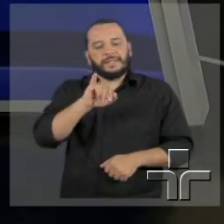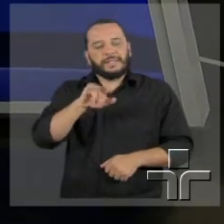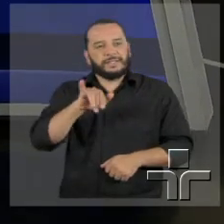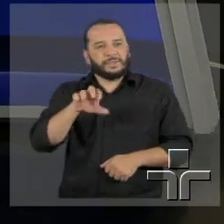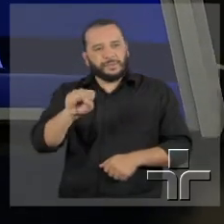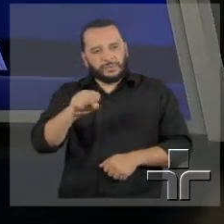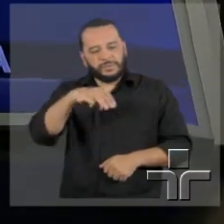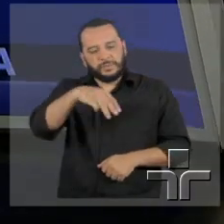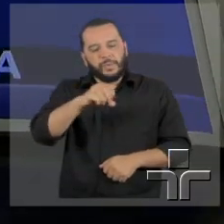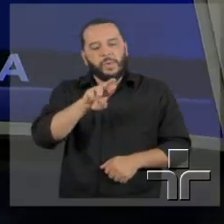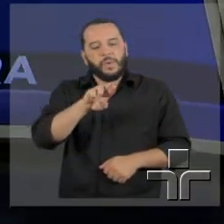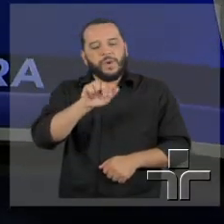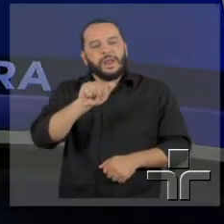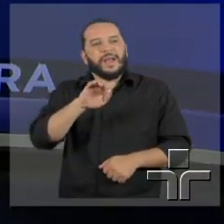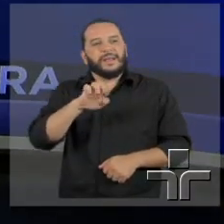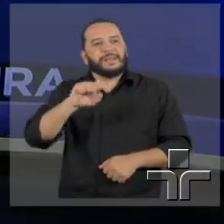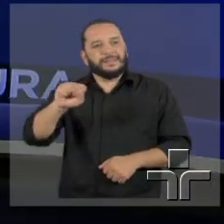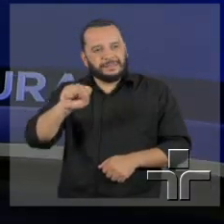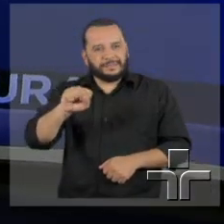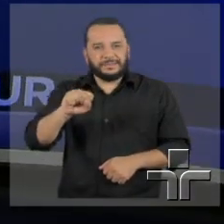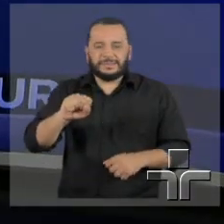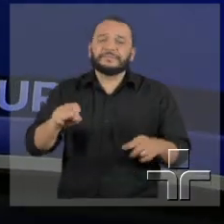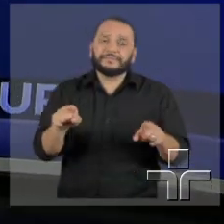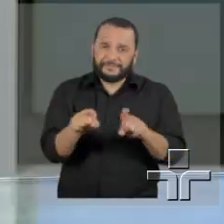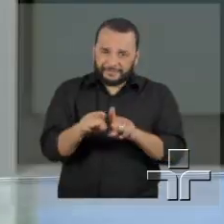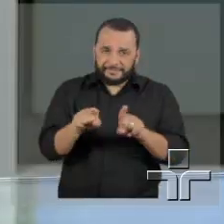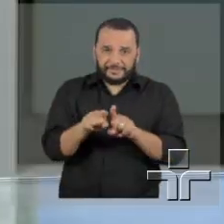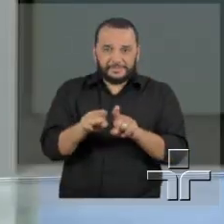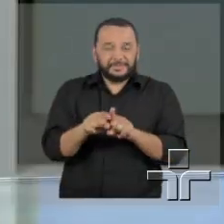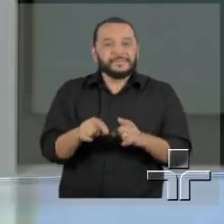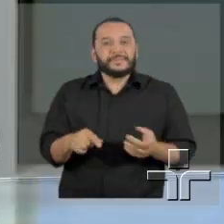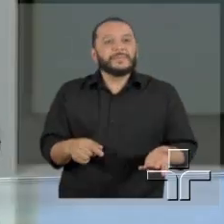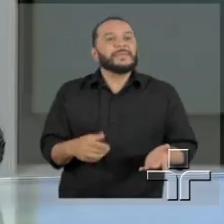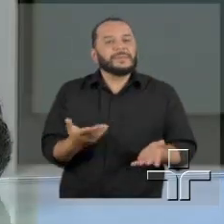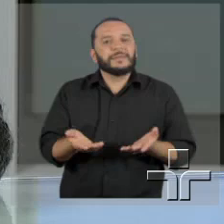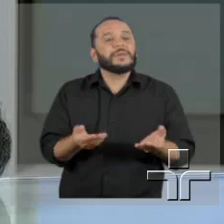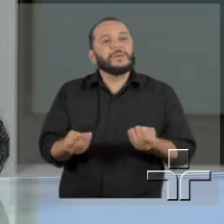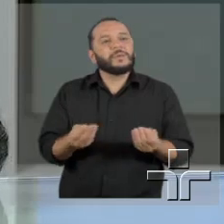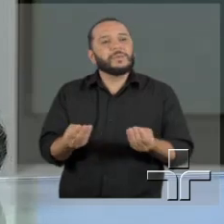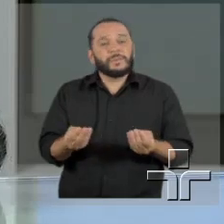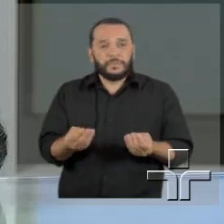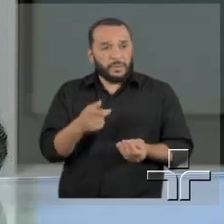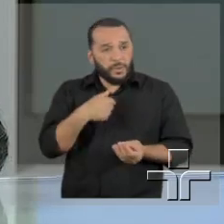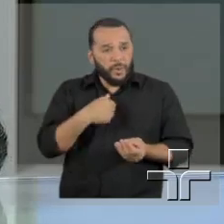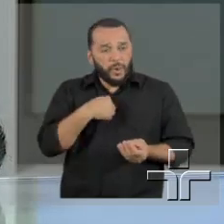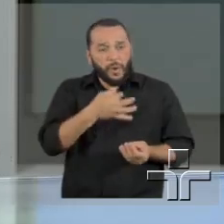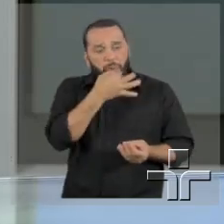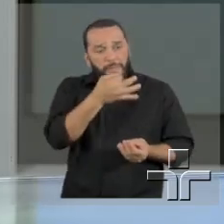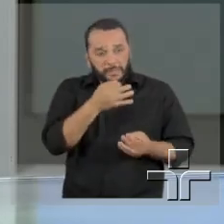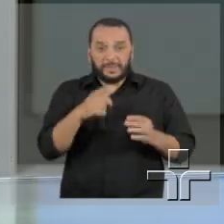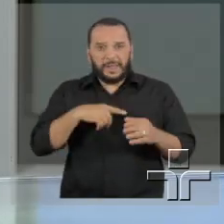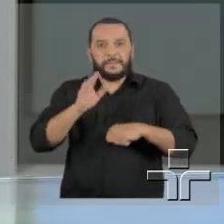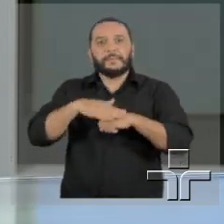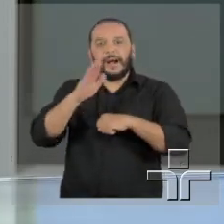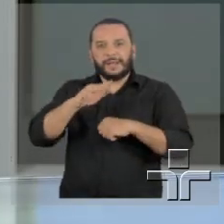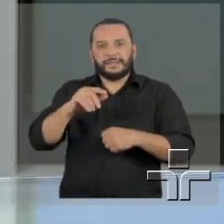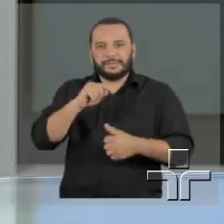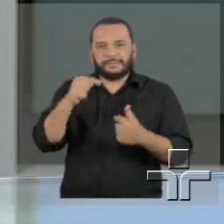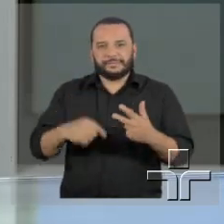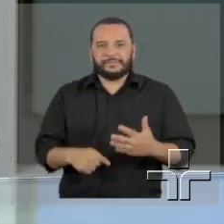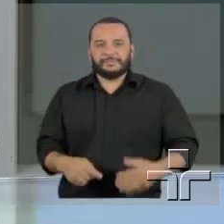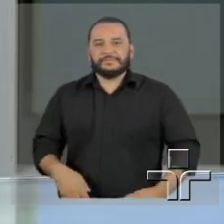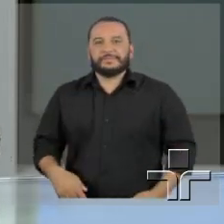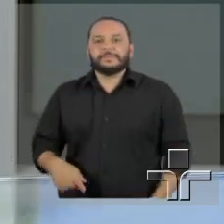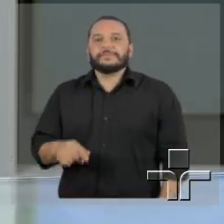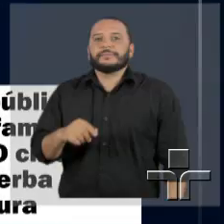subversivo. E a desobediência civil, doutor? Turrou, né? Turrou. Seria aceito temos no mais. Não.